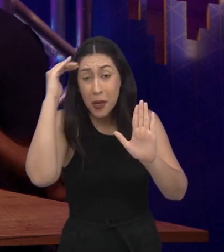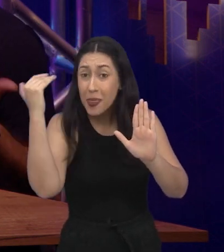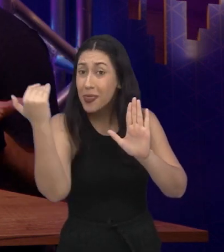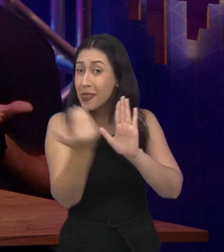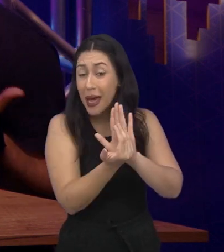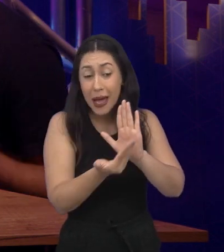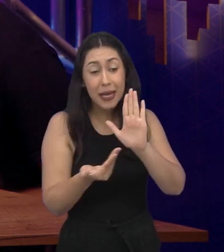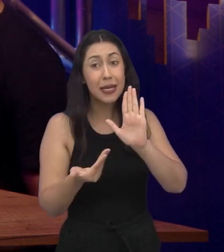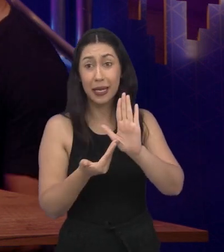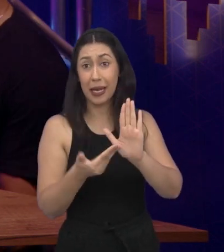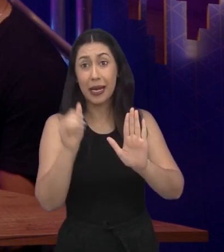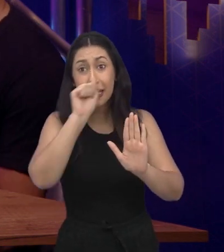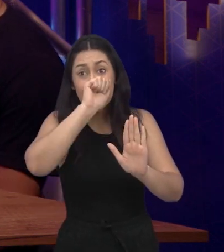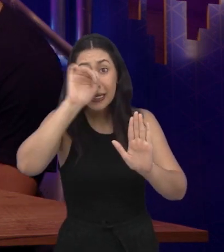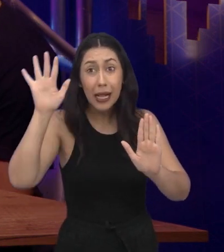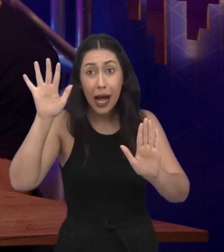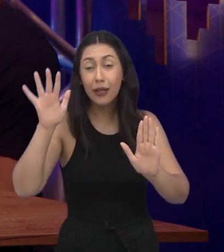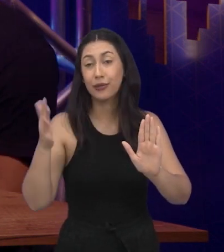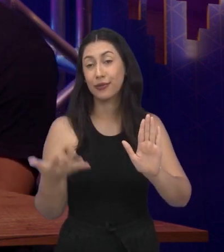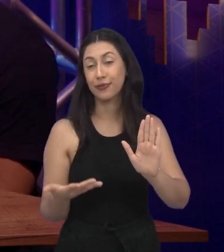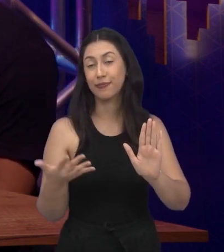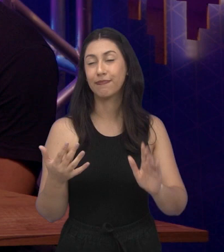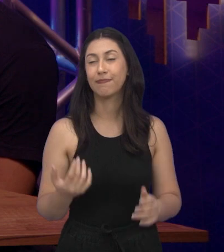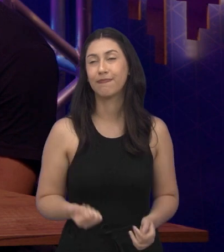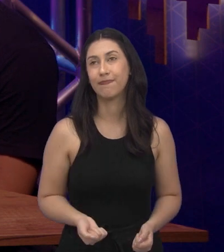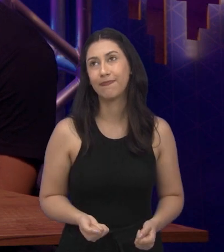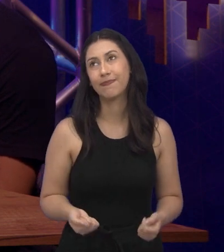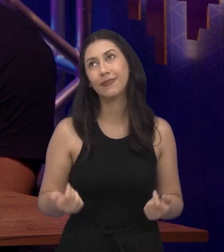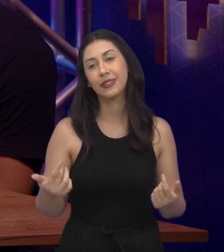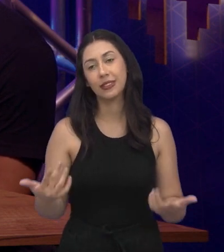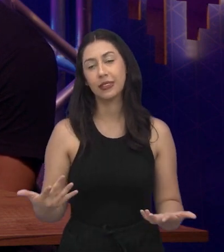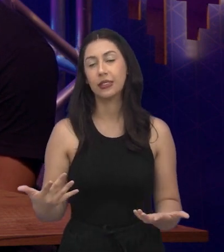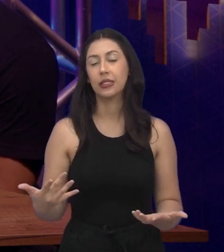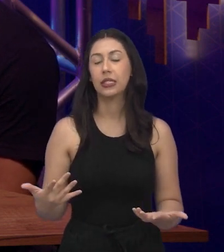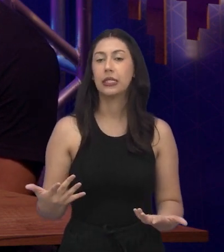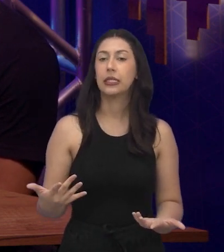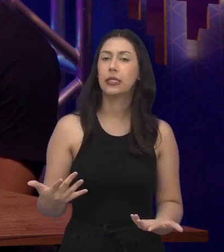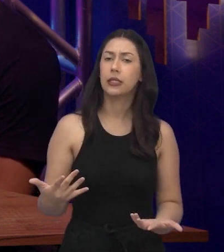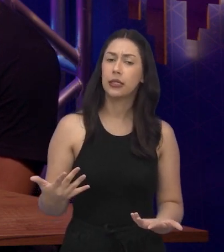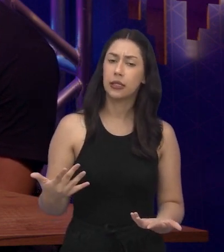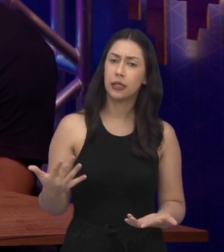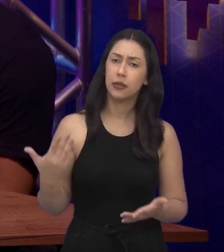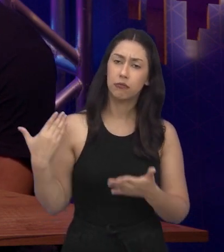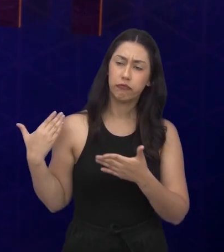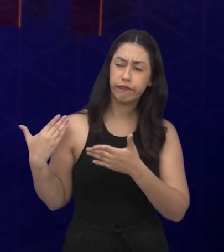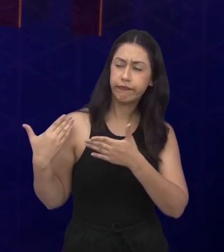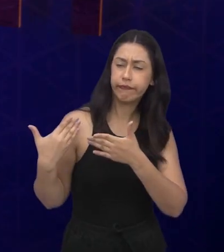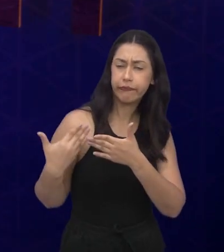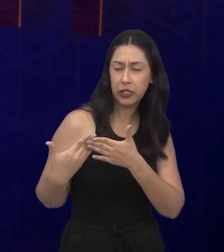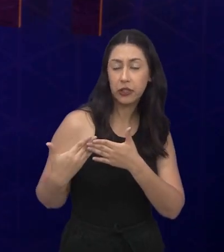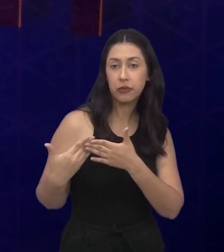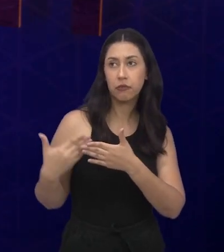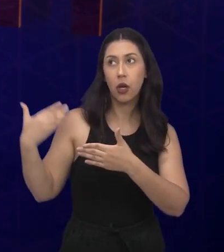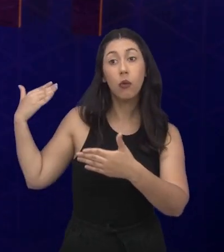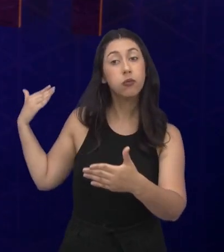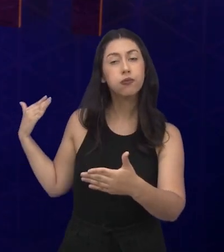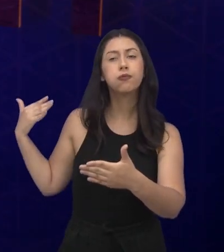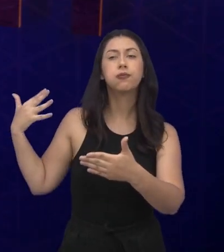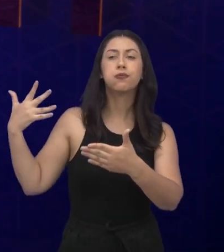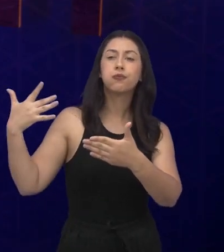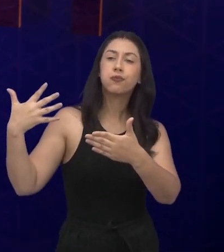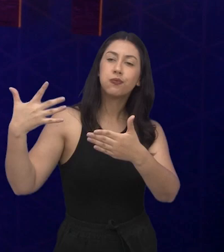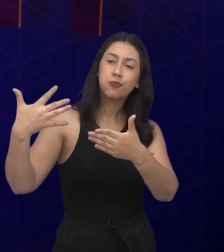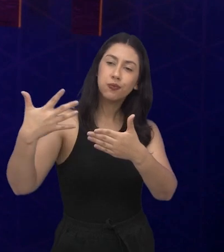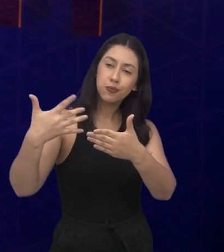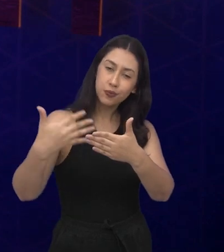fazer está muito claro e objetivo, né? E assim, a gente teve recentemente, né, ao longo da